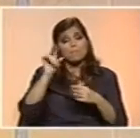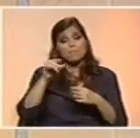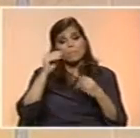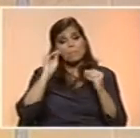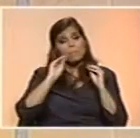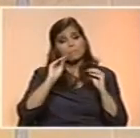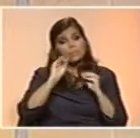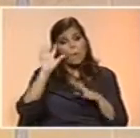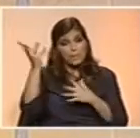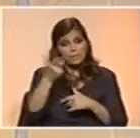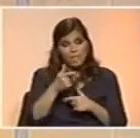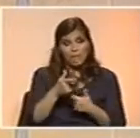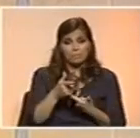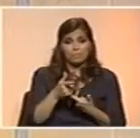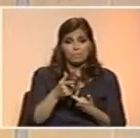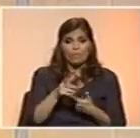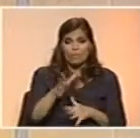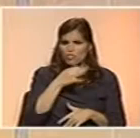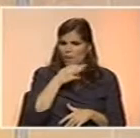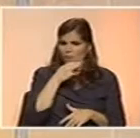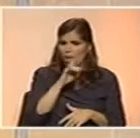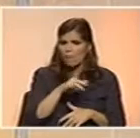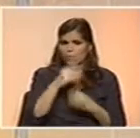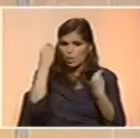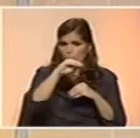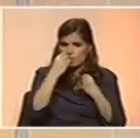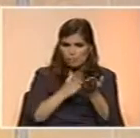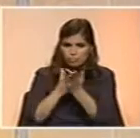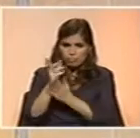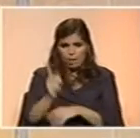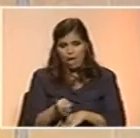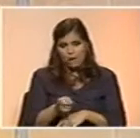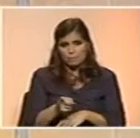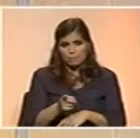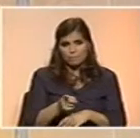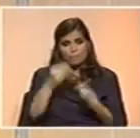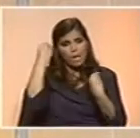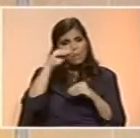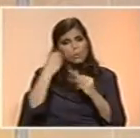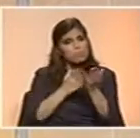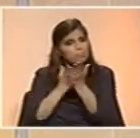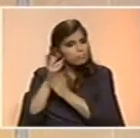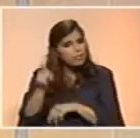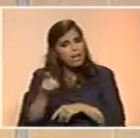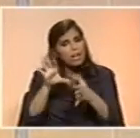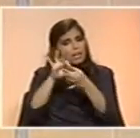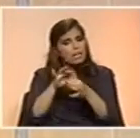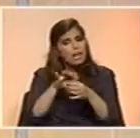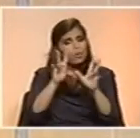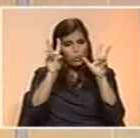Já tivemos aqui um programa em que discutimos justamente a educação para a sustentabilidade, e a educação para a sustentabilidade passa muito também pelo